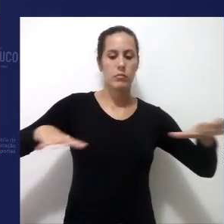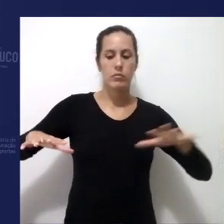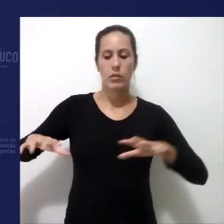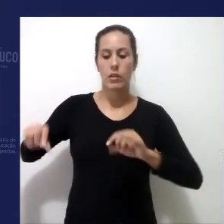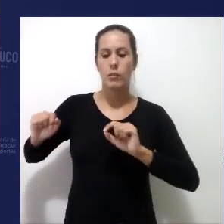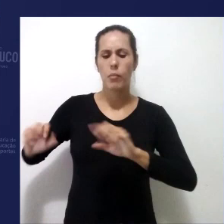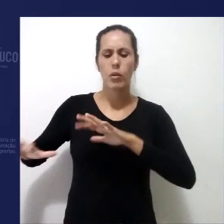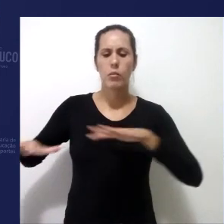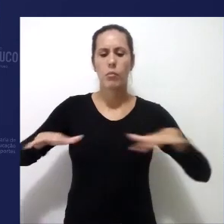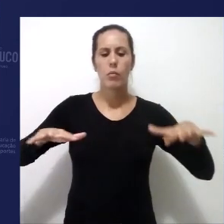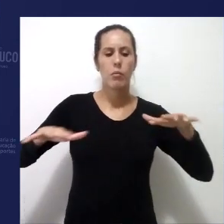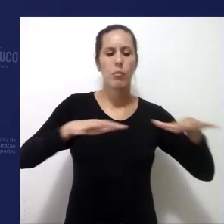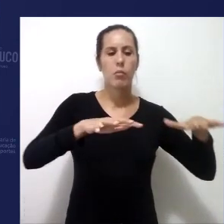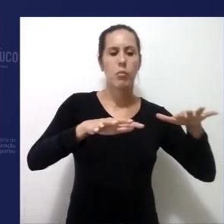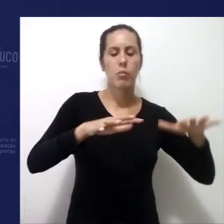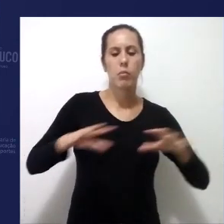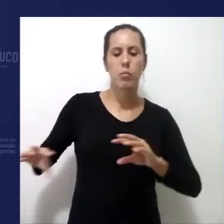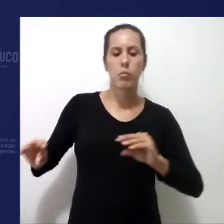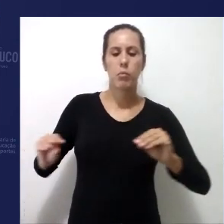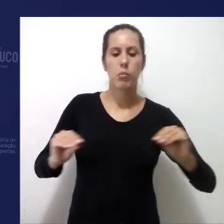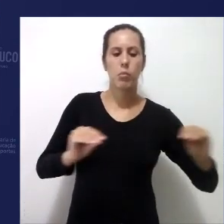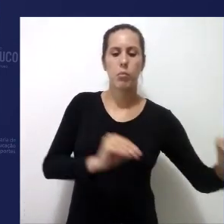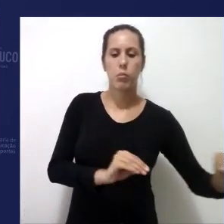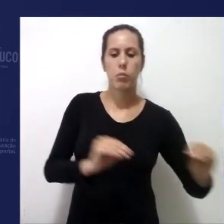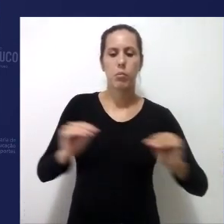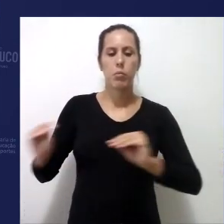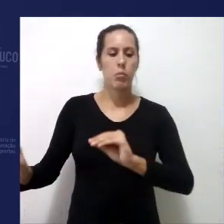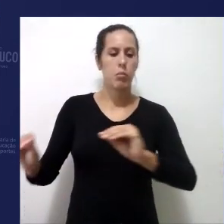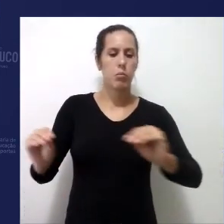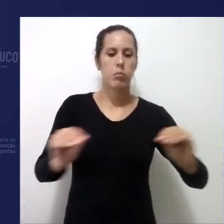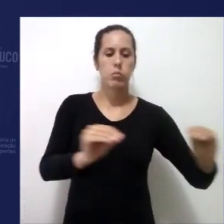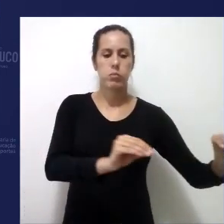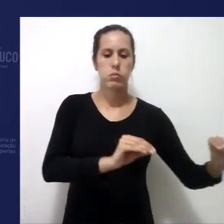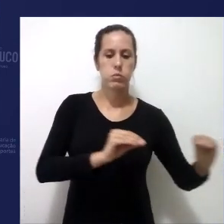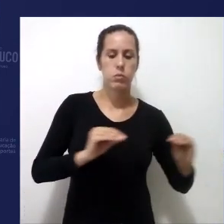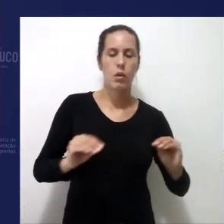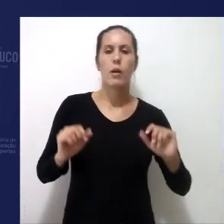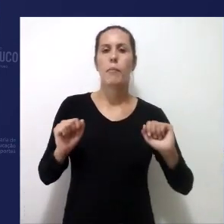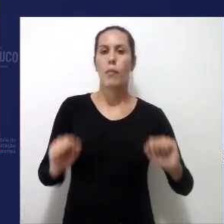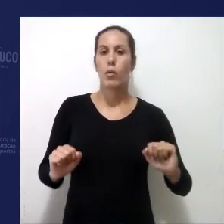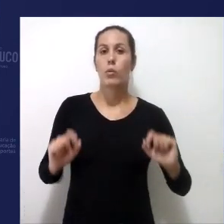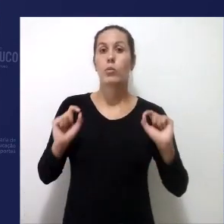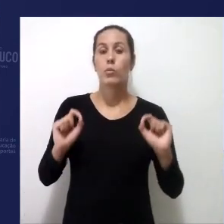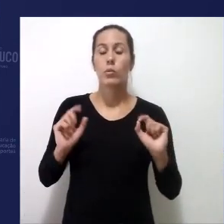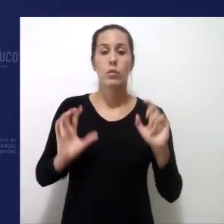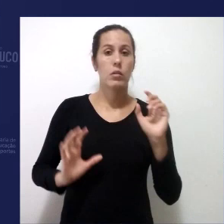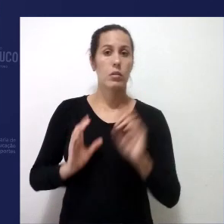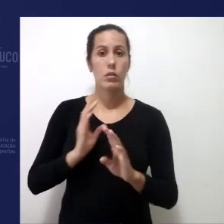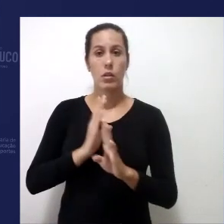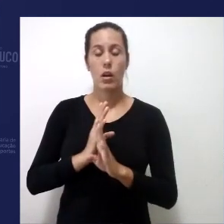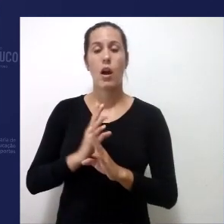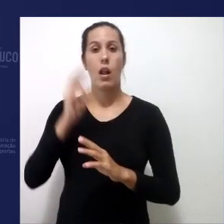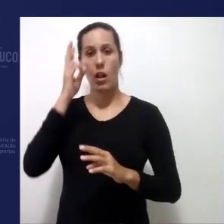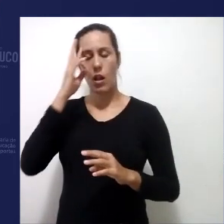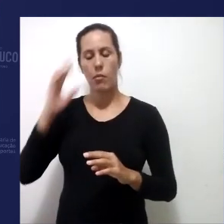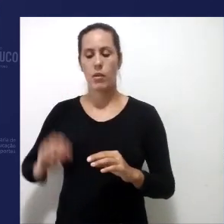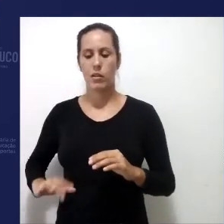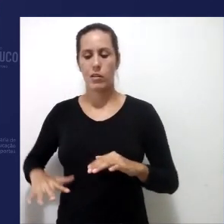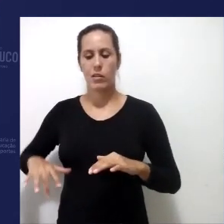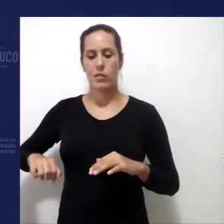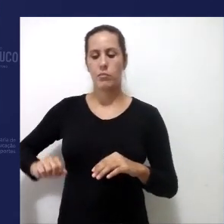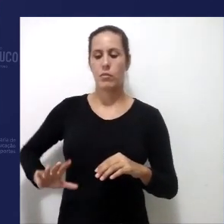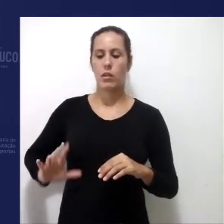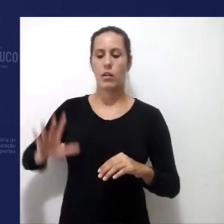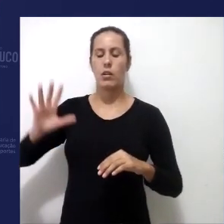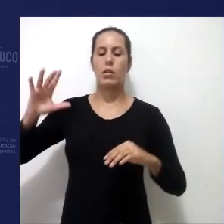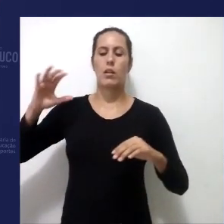em que atuam, uma vez que se transportam umidade e calor. Então, vai se encontrar a questão da frente quente